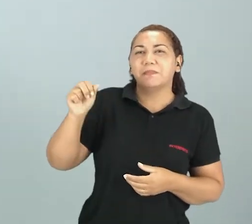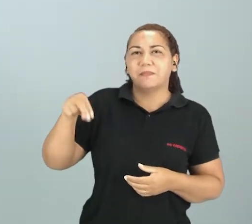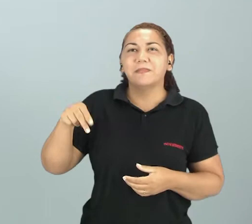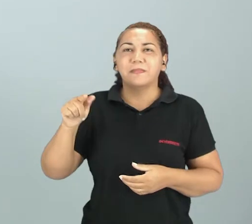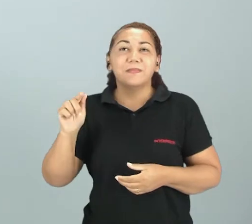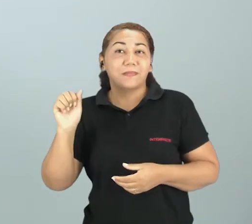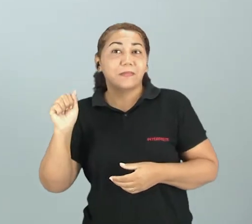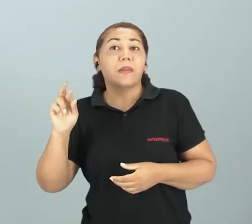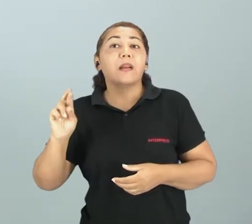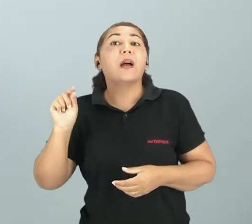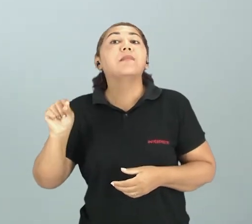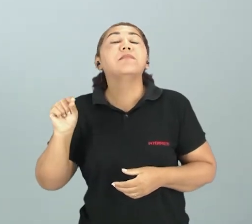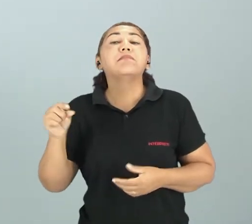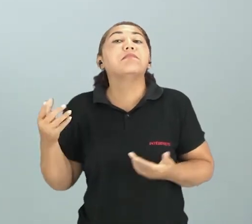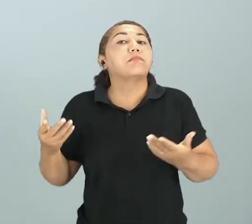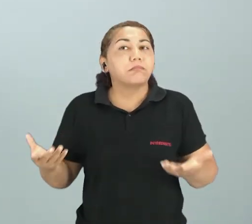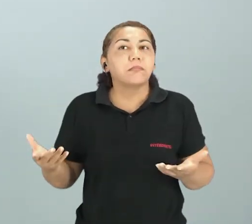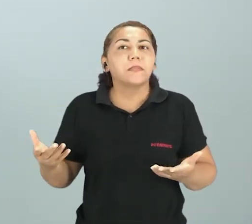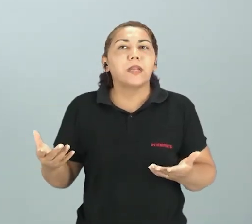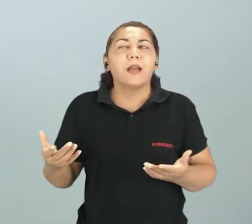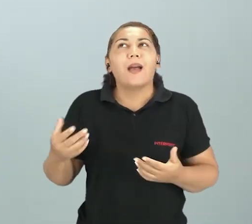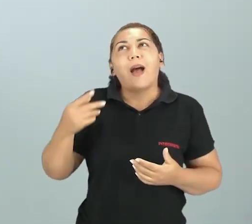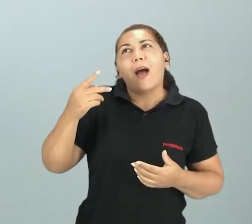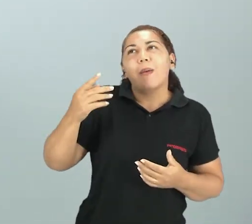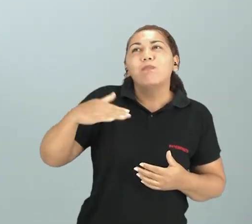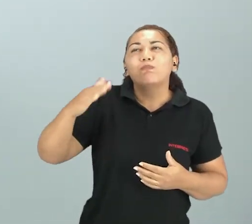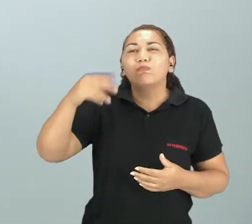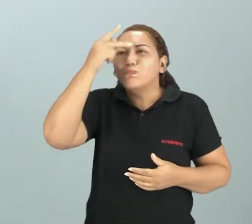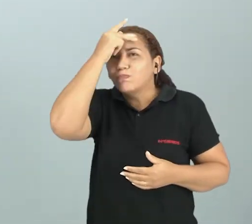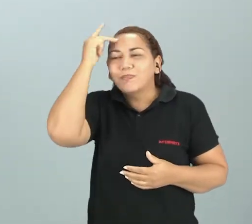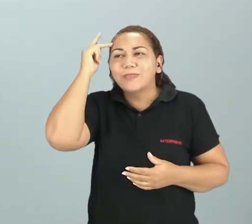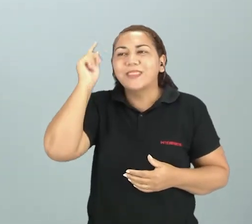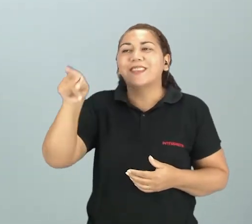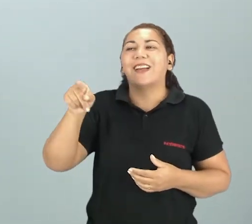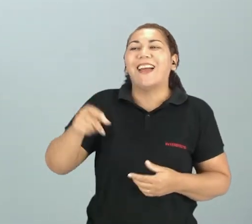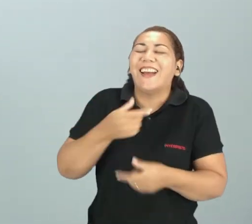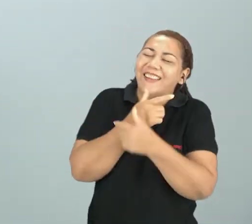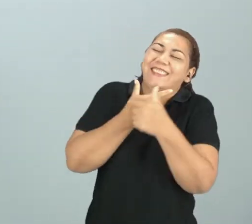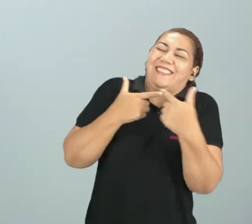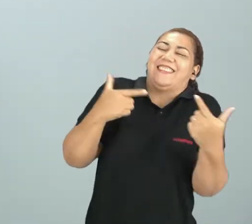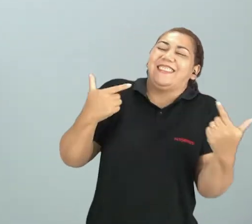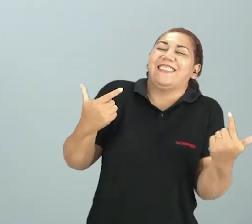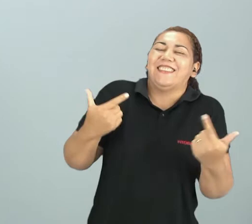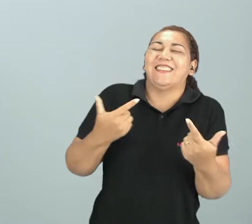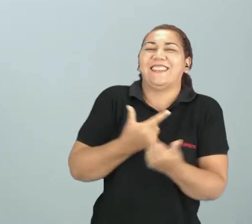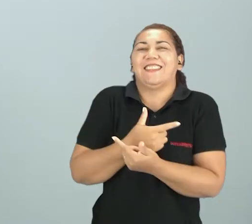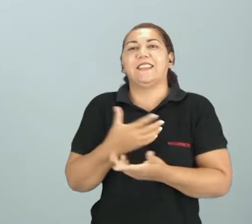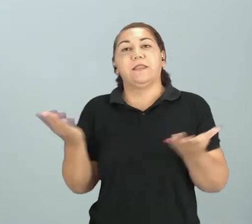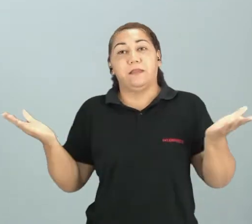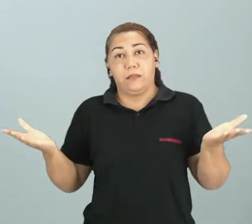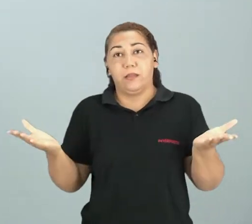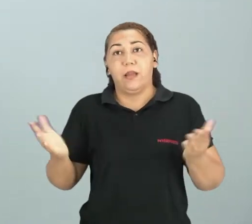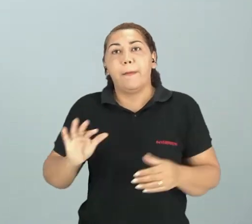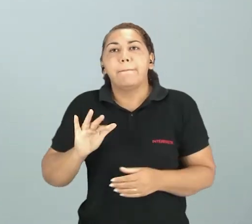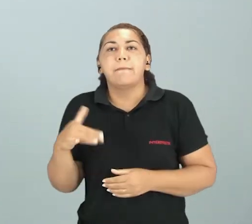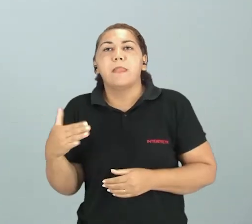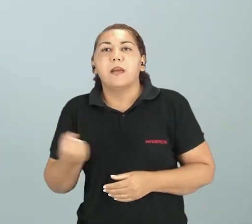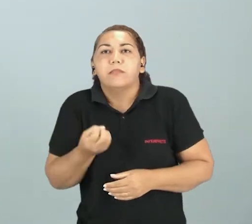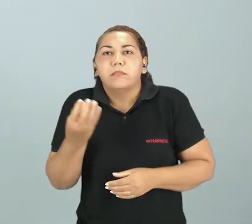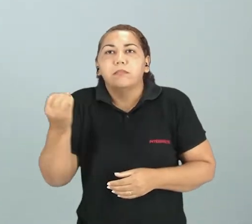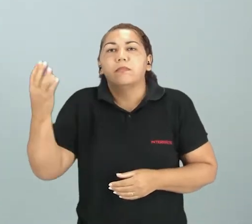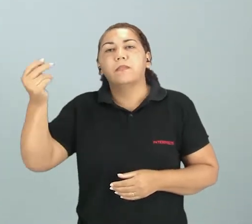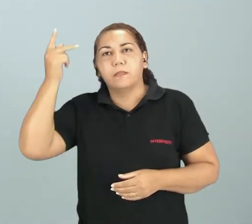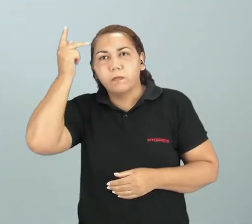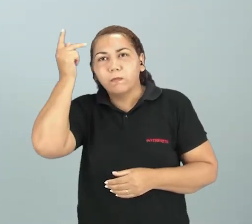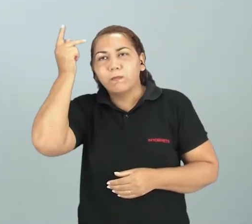que é mangá? A gente fica zoando alguém, né? Zombando de alguém. E quando eu fui para São Paulo, eu lembro que eu estava